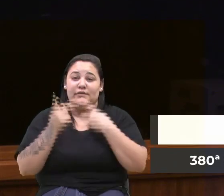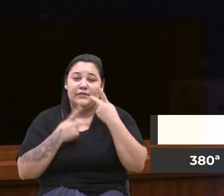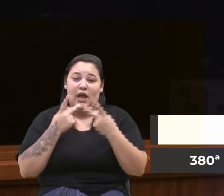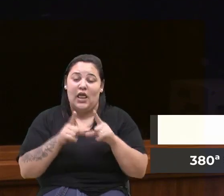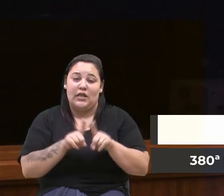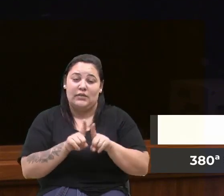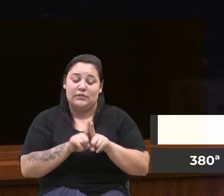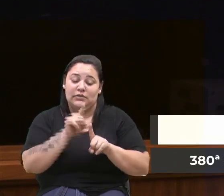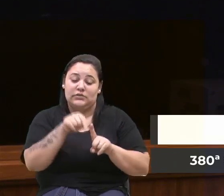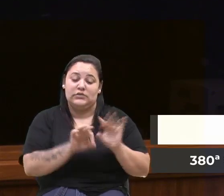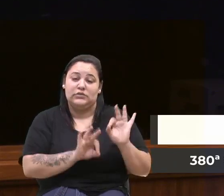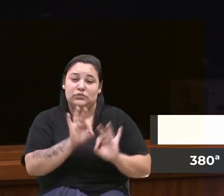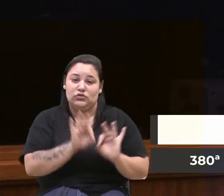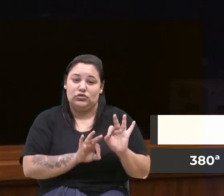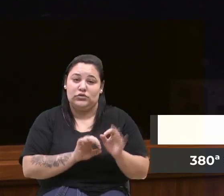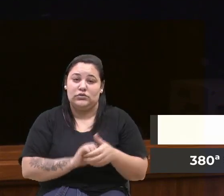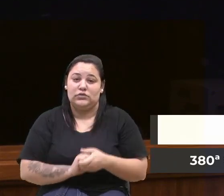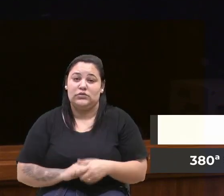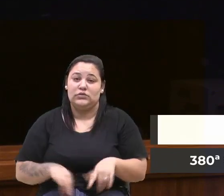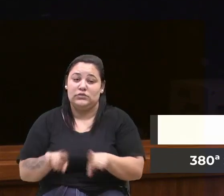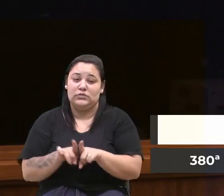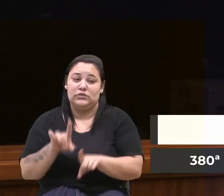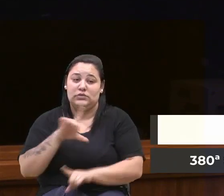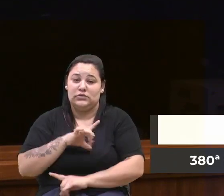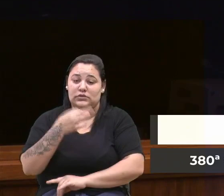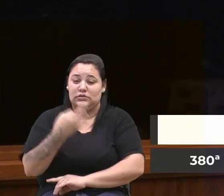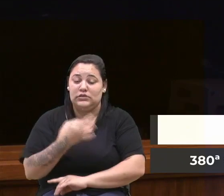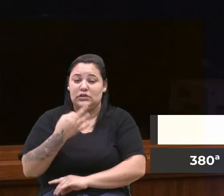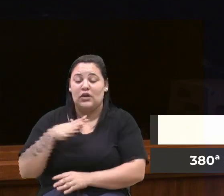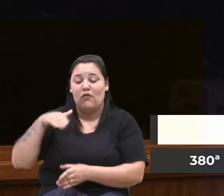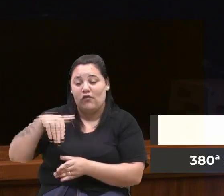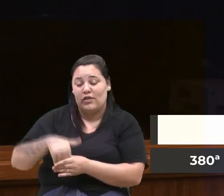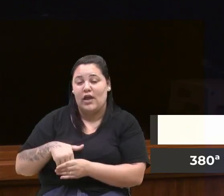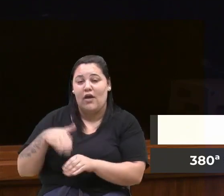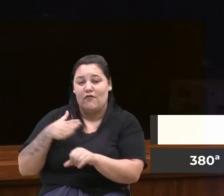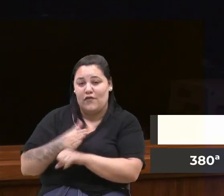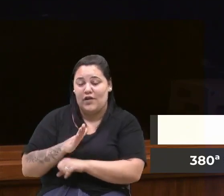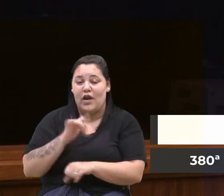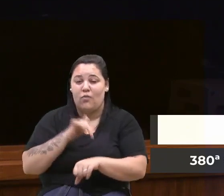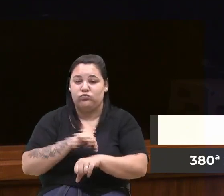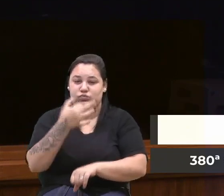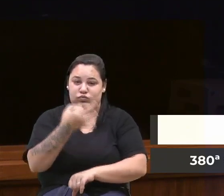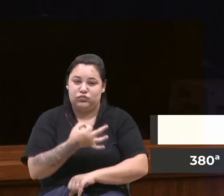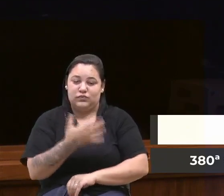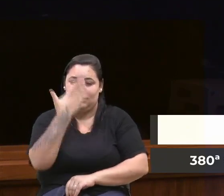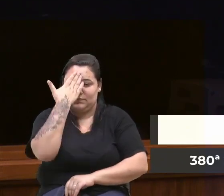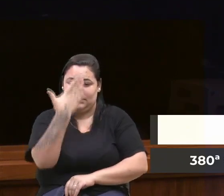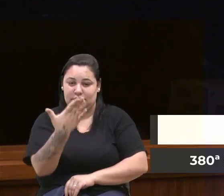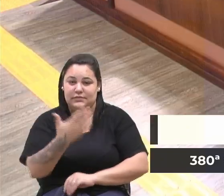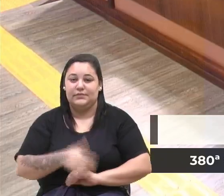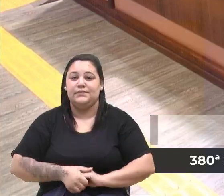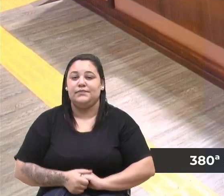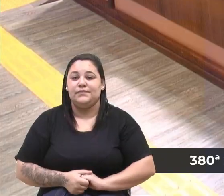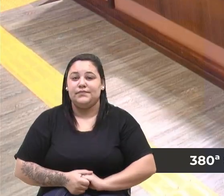neste projeto, e com certeza votaremos favorável no momento oportuno. Obrigada. Obrigado.